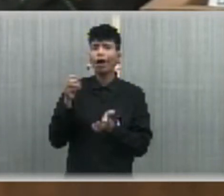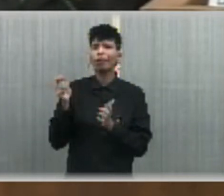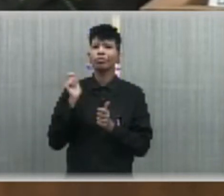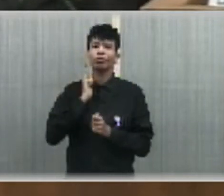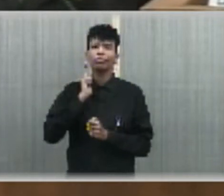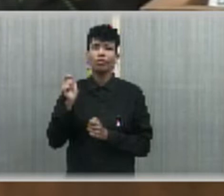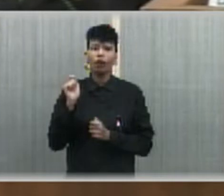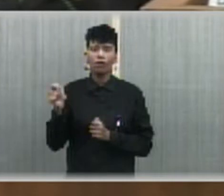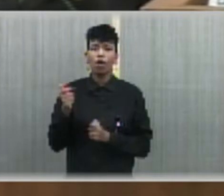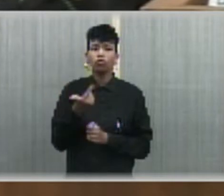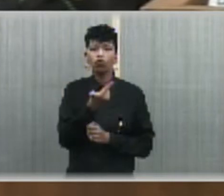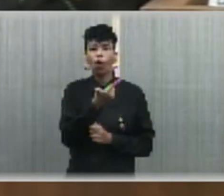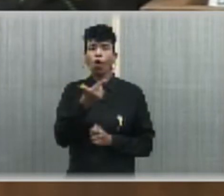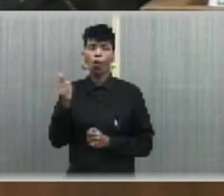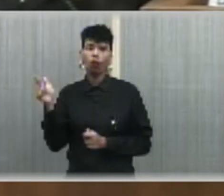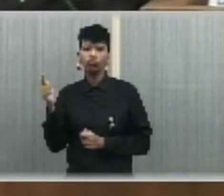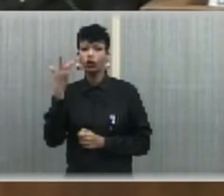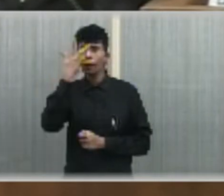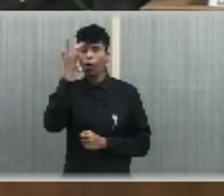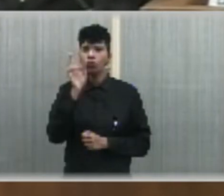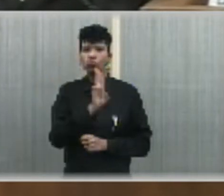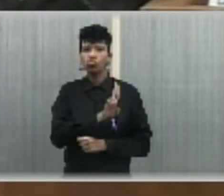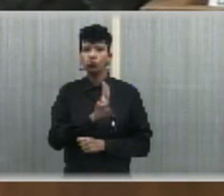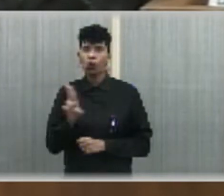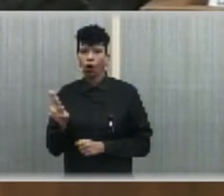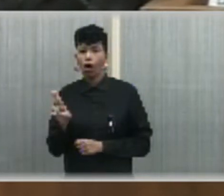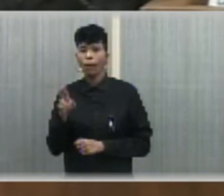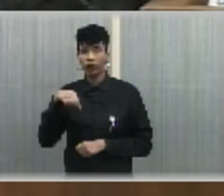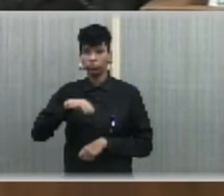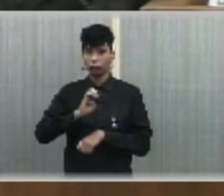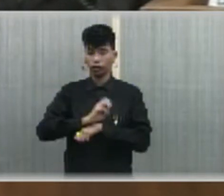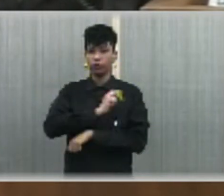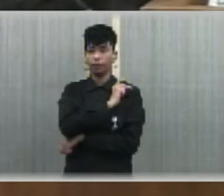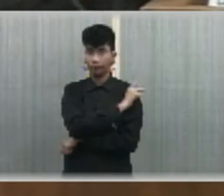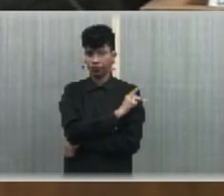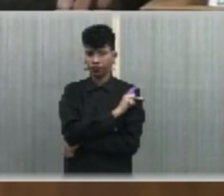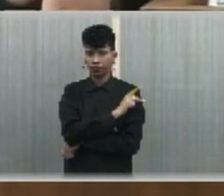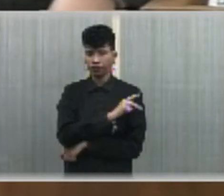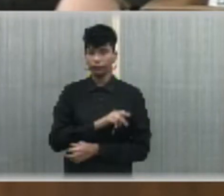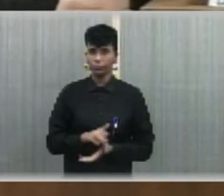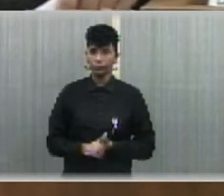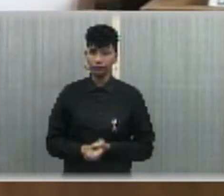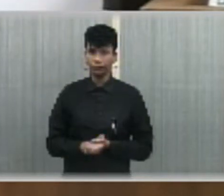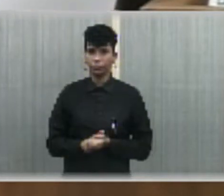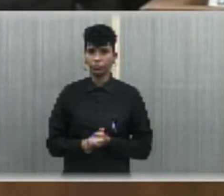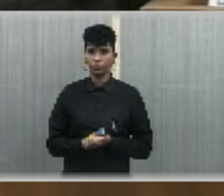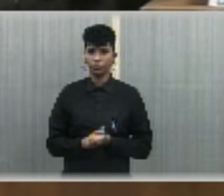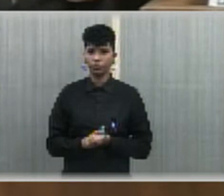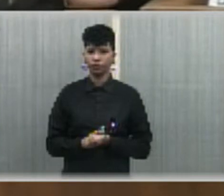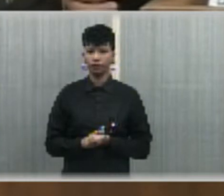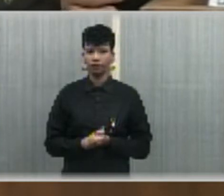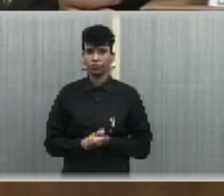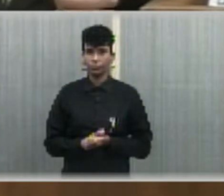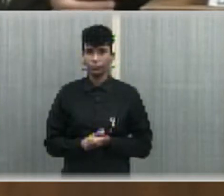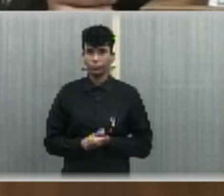nome de terceiros no âmbito do Estado do Piauí e de outras providências.